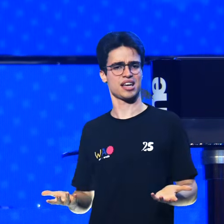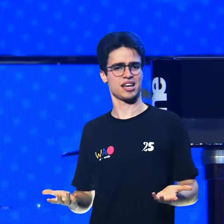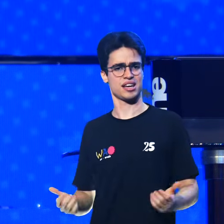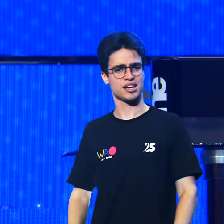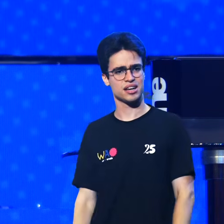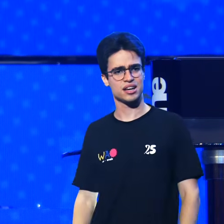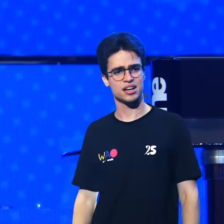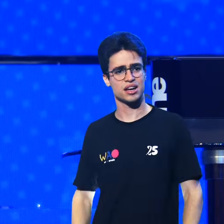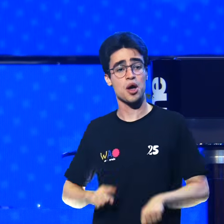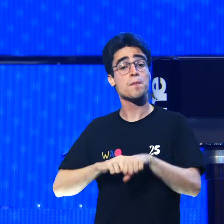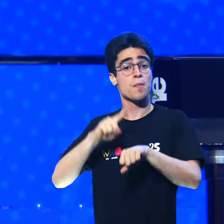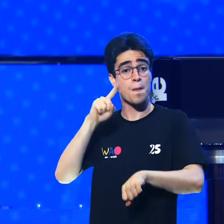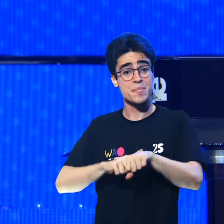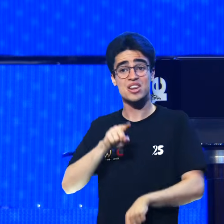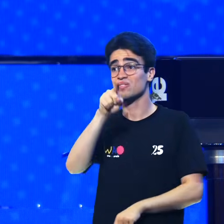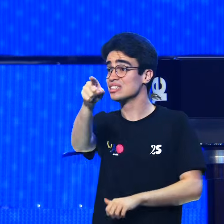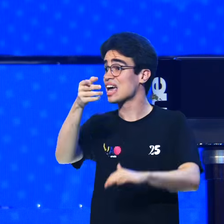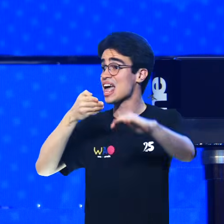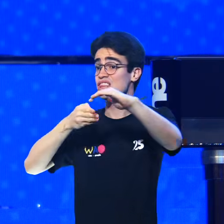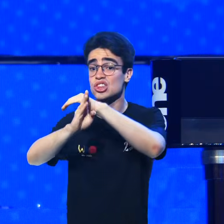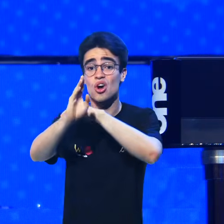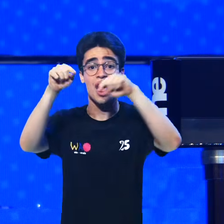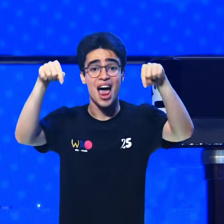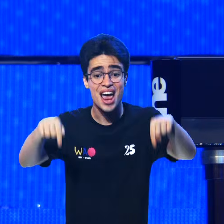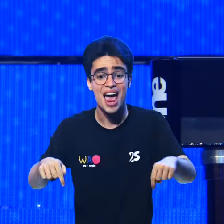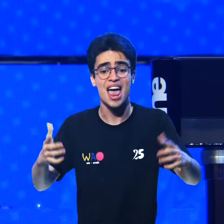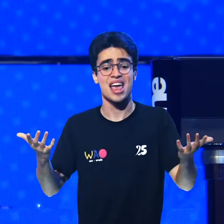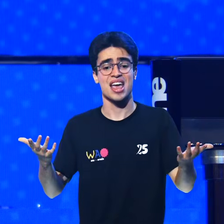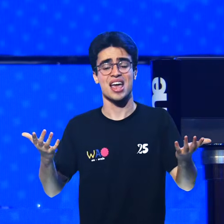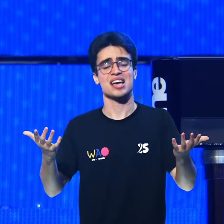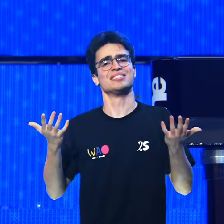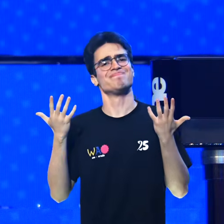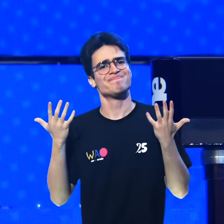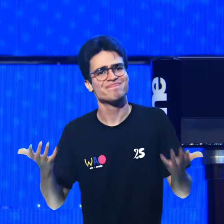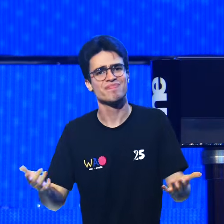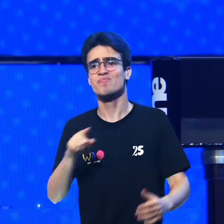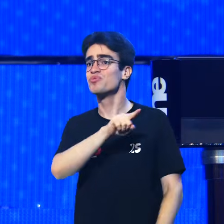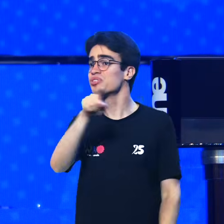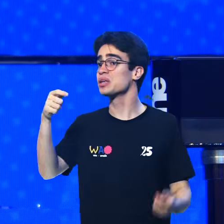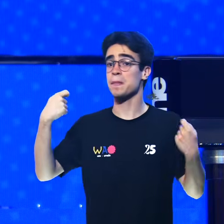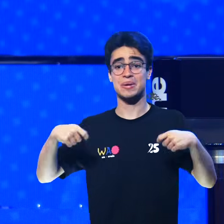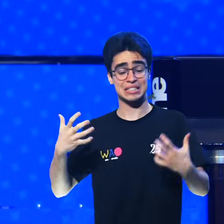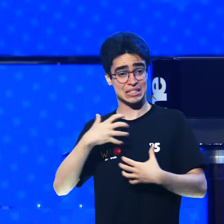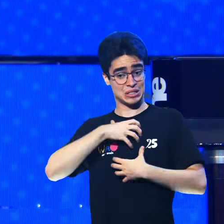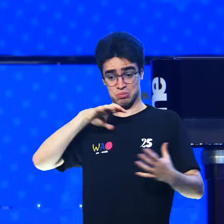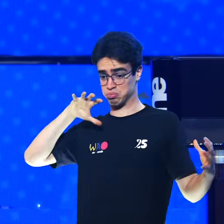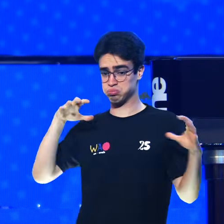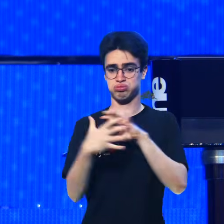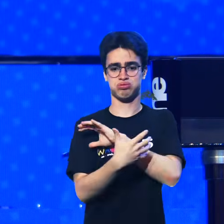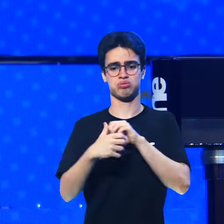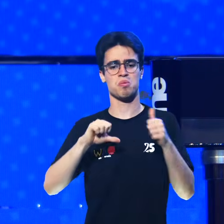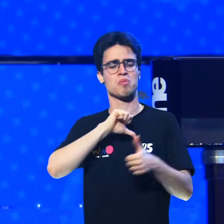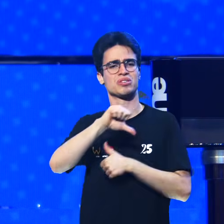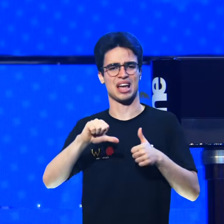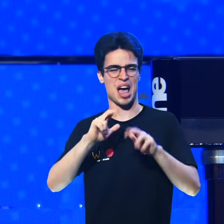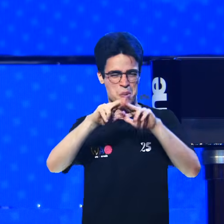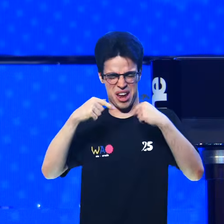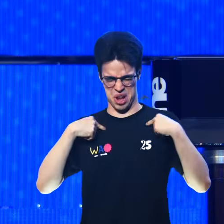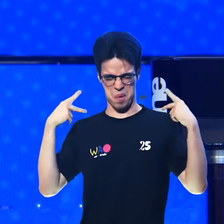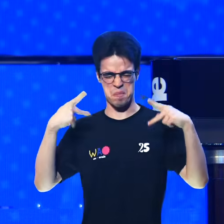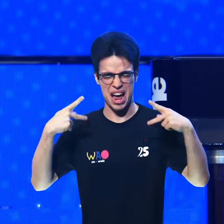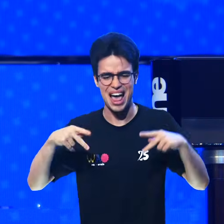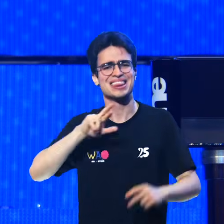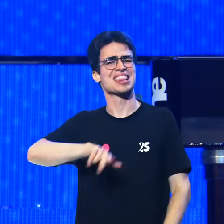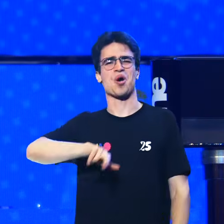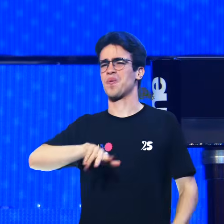Quando você passou por aquela porta, meu irmão, algo vai mudar na sua vida, e não é porque tem um pregador aqui, é porque